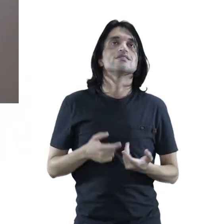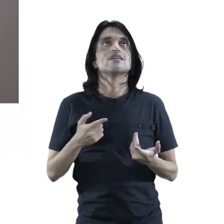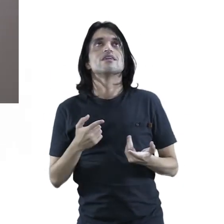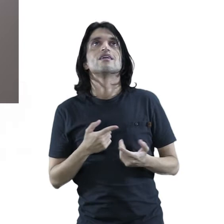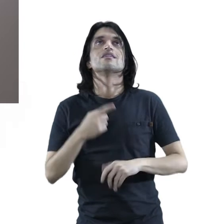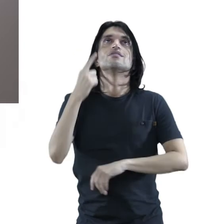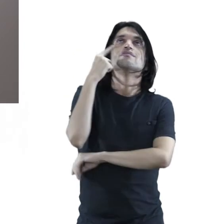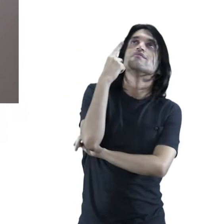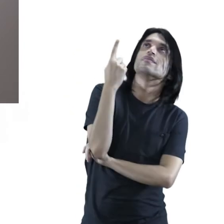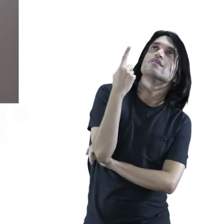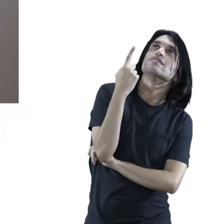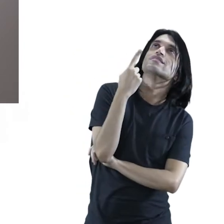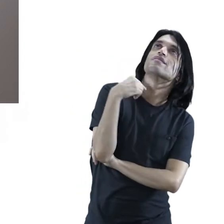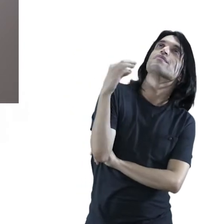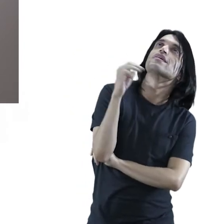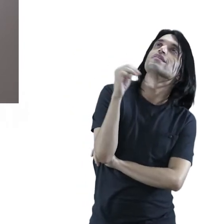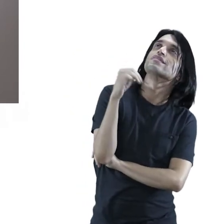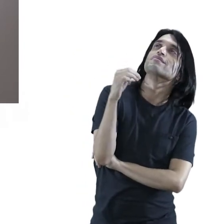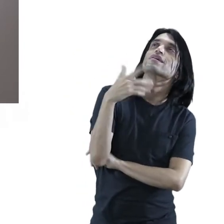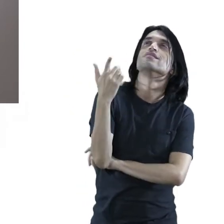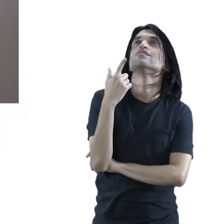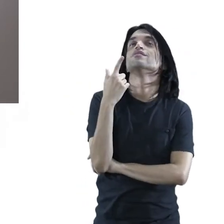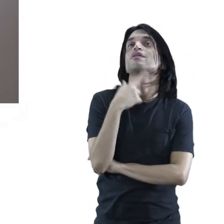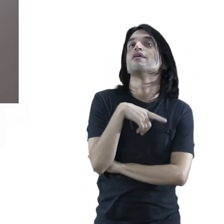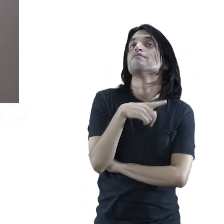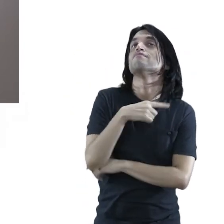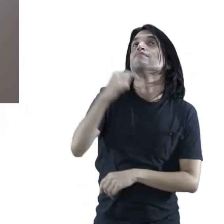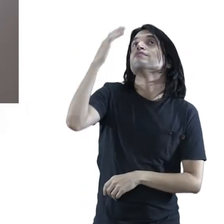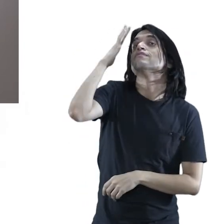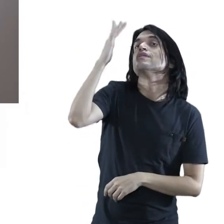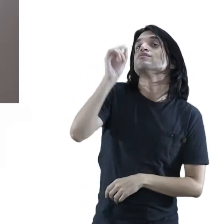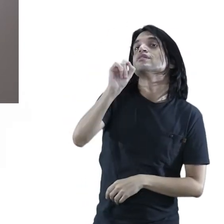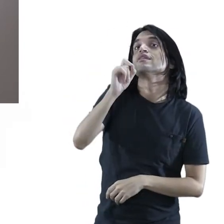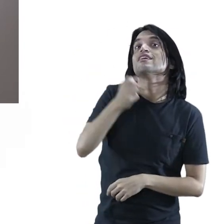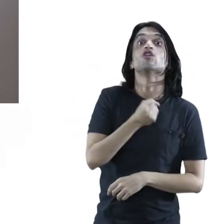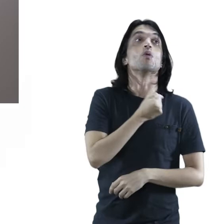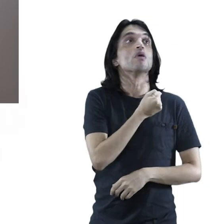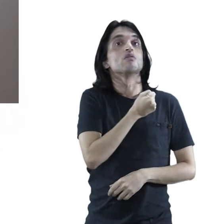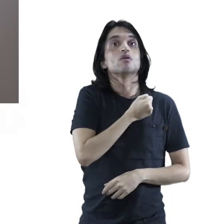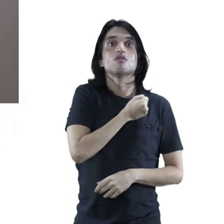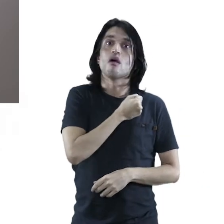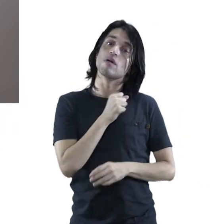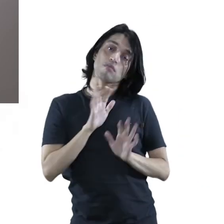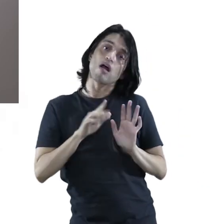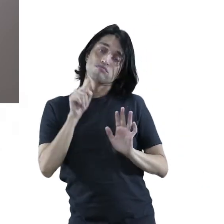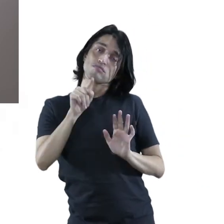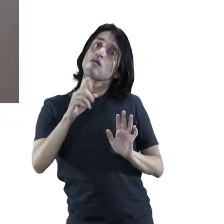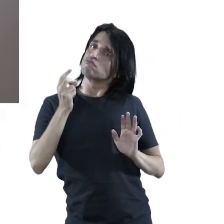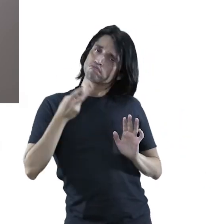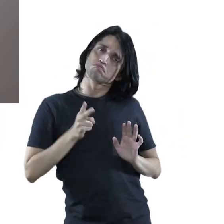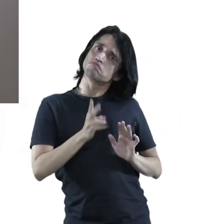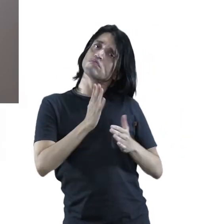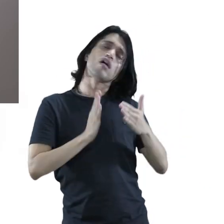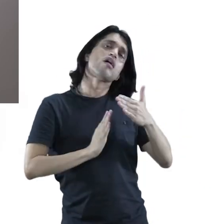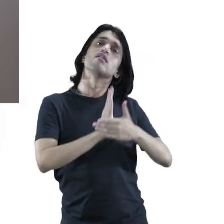Quanta informação com essa tal matemática, não é mesmo? Interessante que quando ouvimos falar de matemática, o que